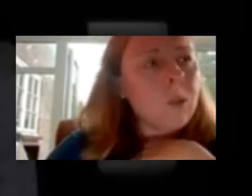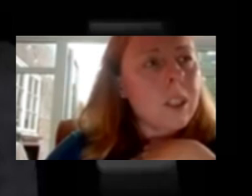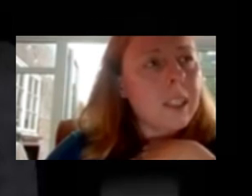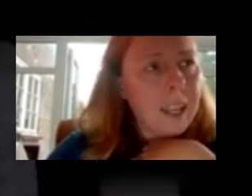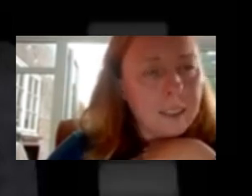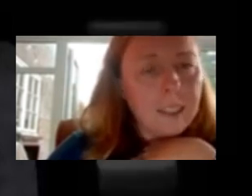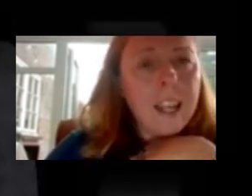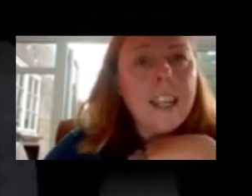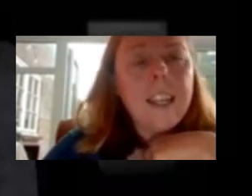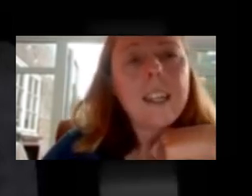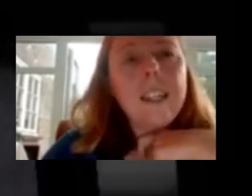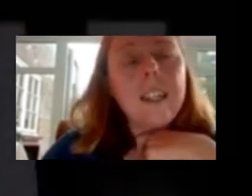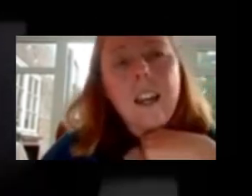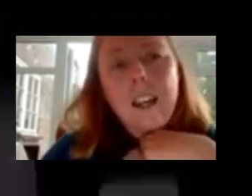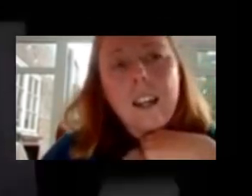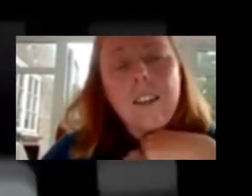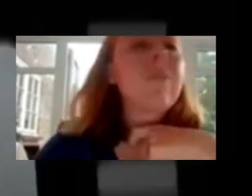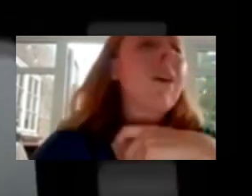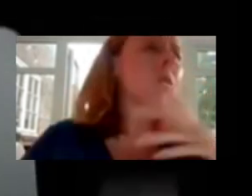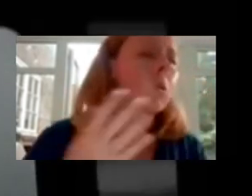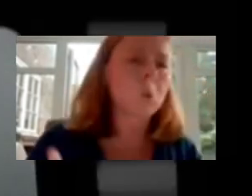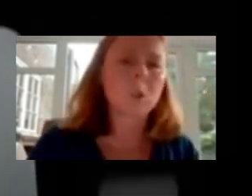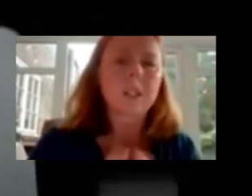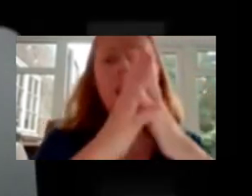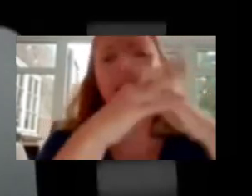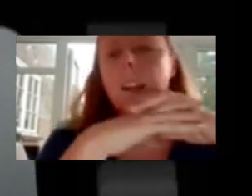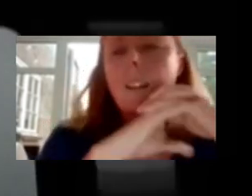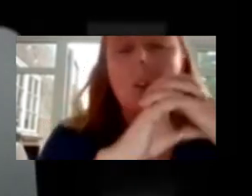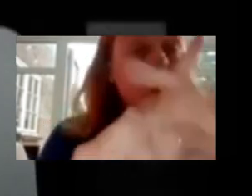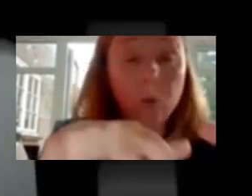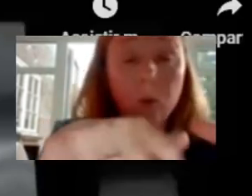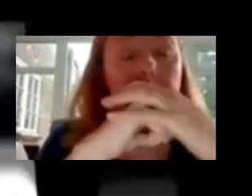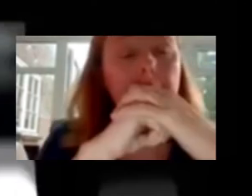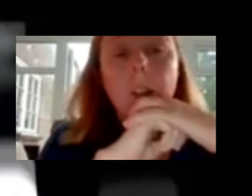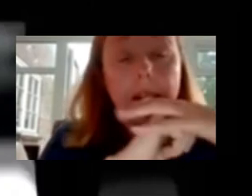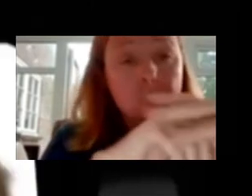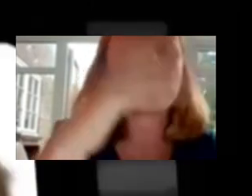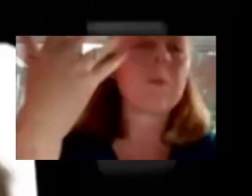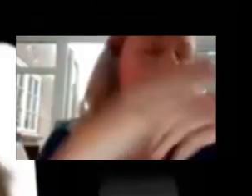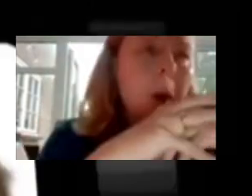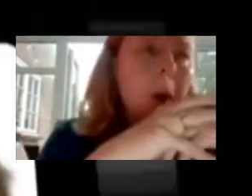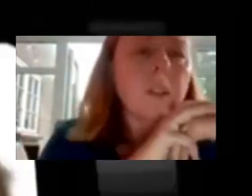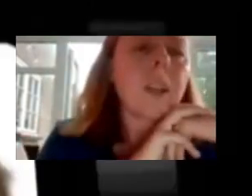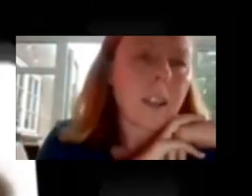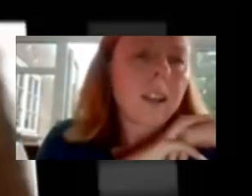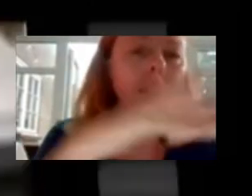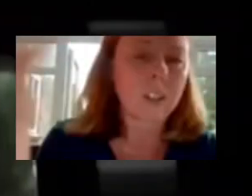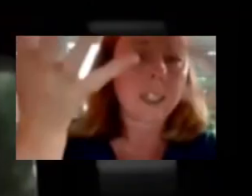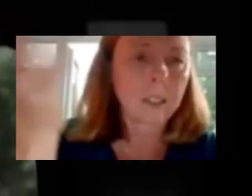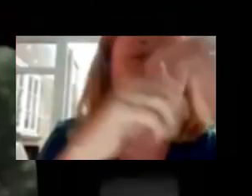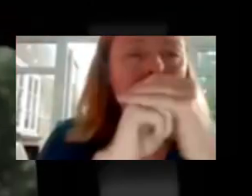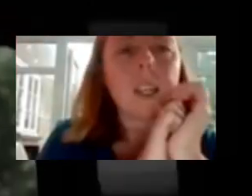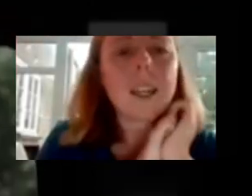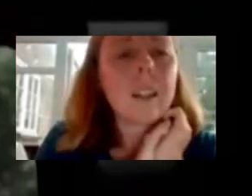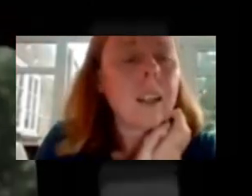anos 70, e vários outros também, né? O filme de Michael Caine, esse filme não é de Michael Caine, é